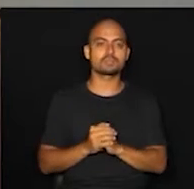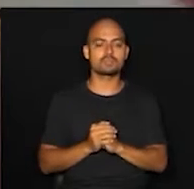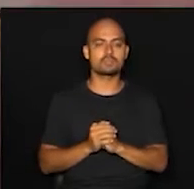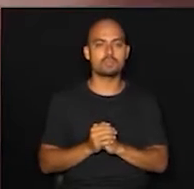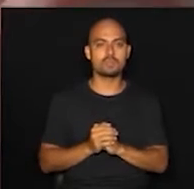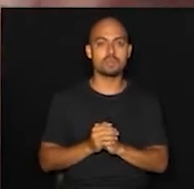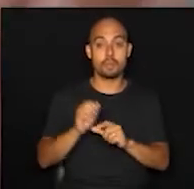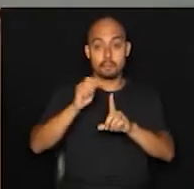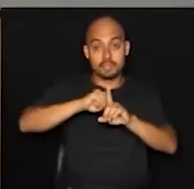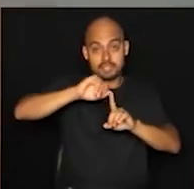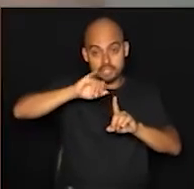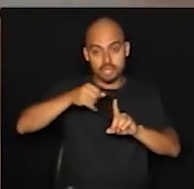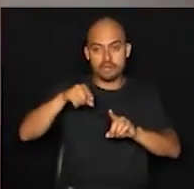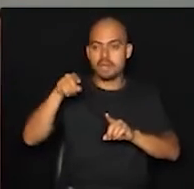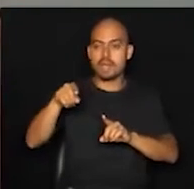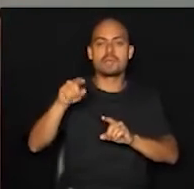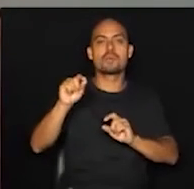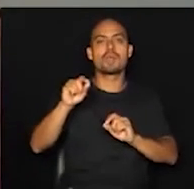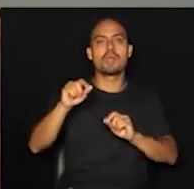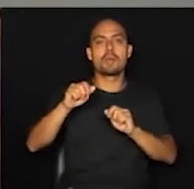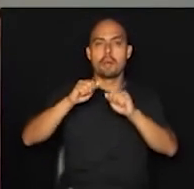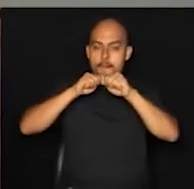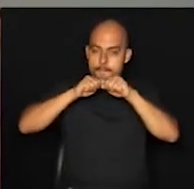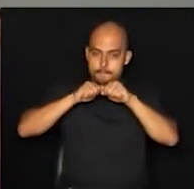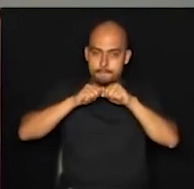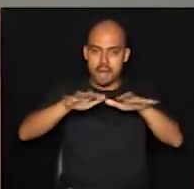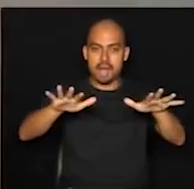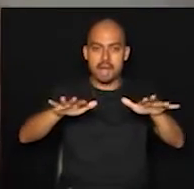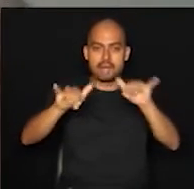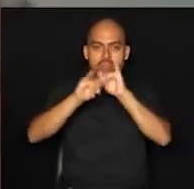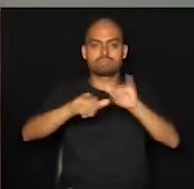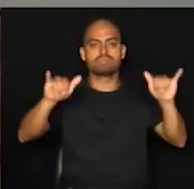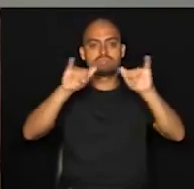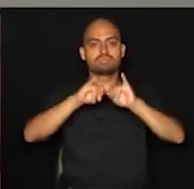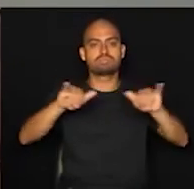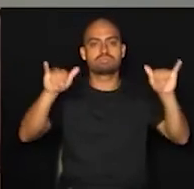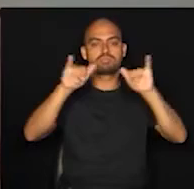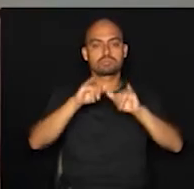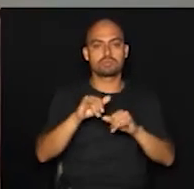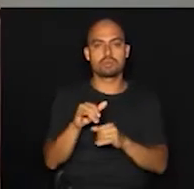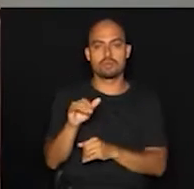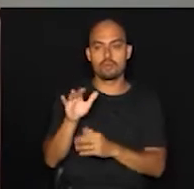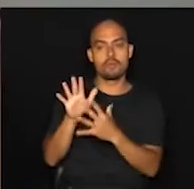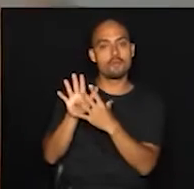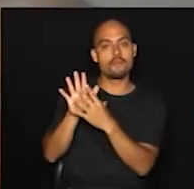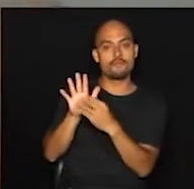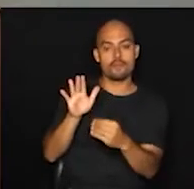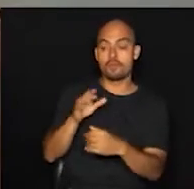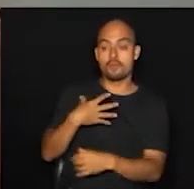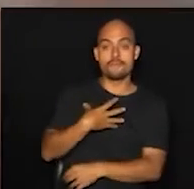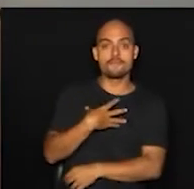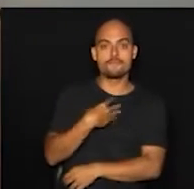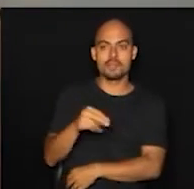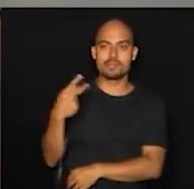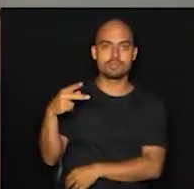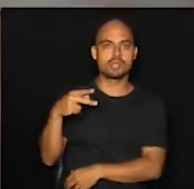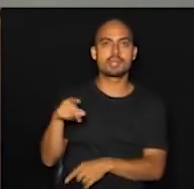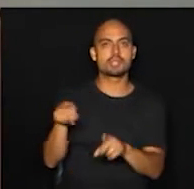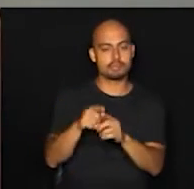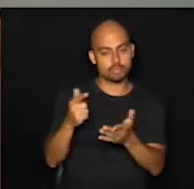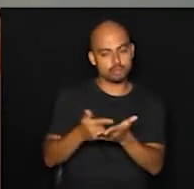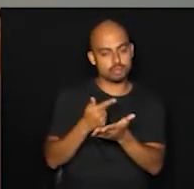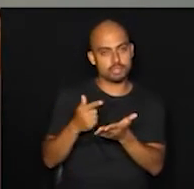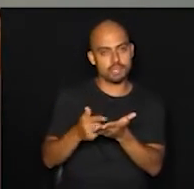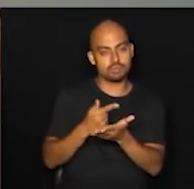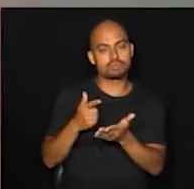de 88, ela passou a ser publicamente abolicionista. Os filhos dela tinham um jornalzinho abolicionista, quer dizer, mudou